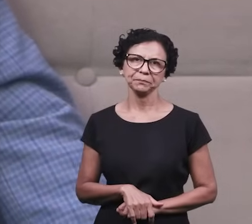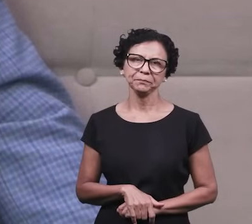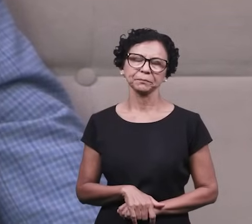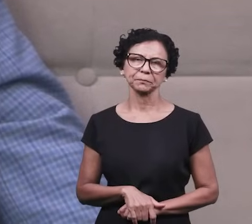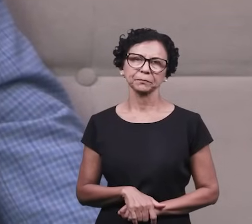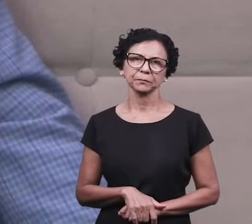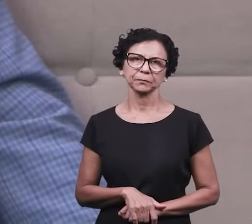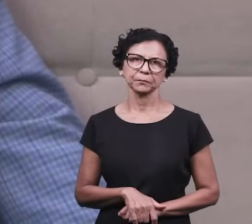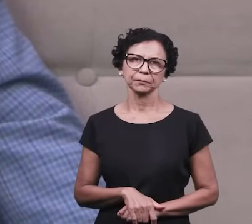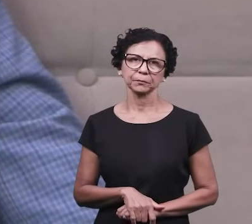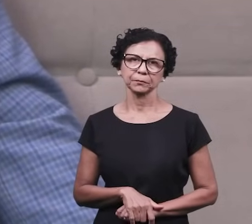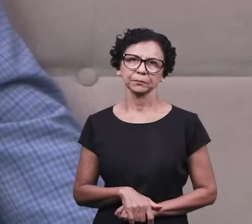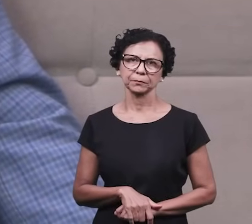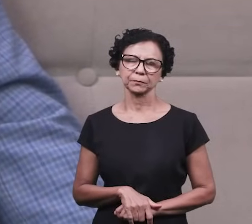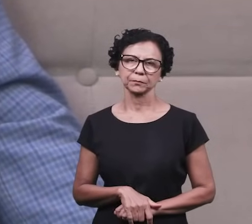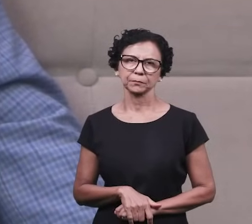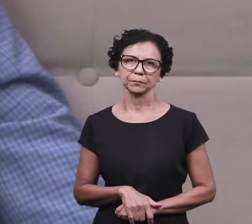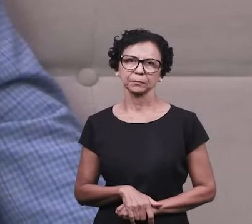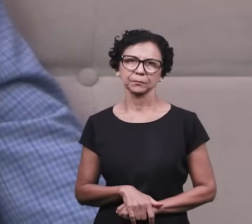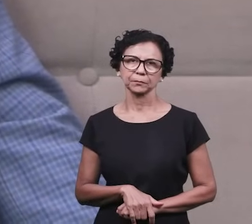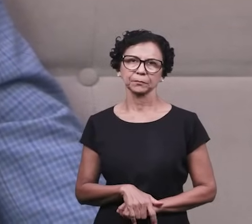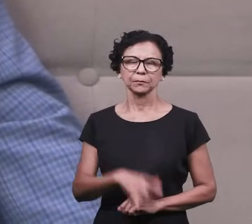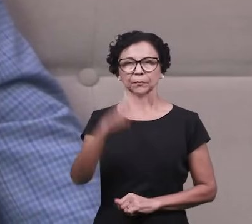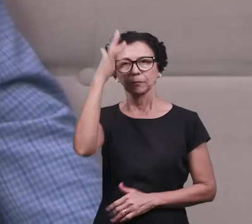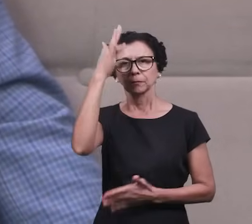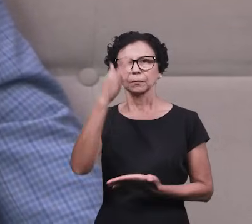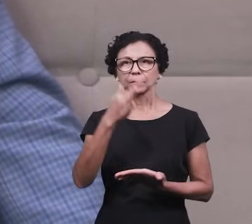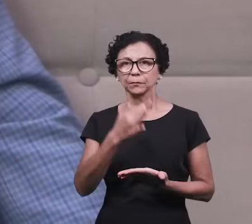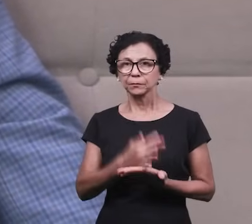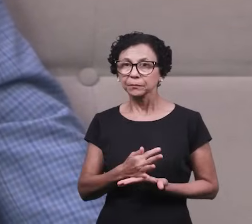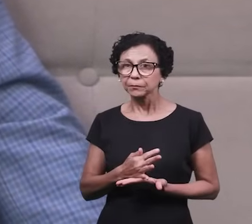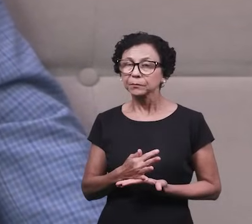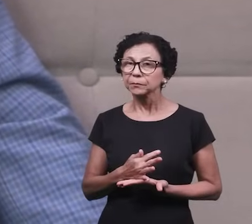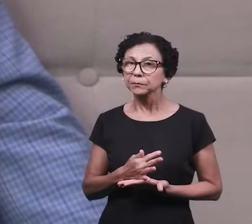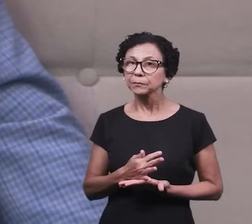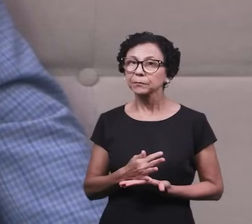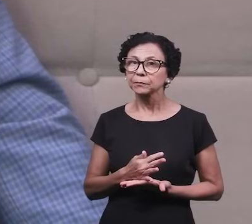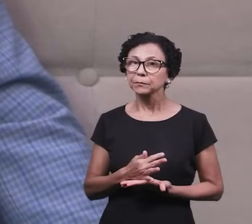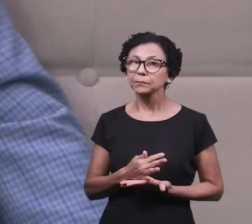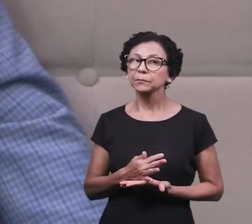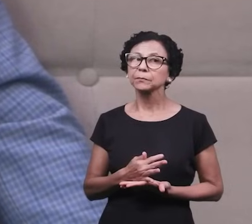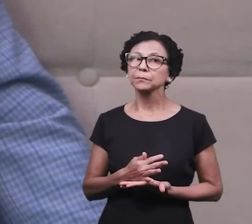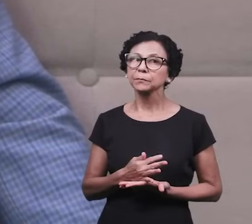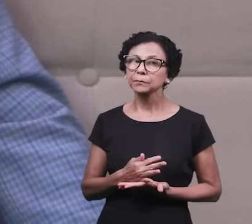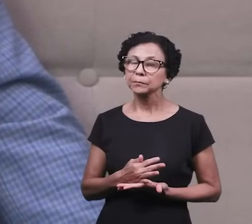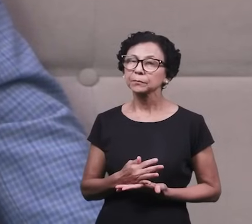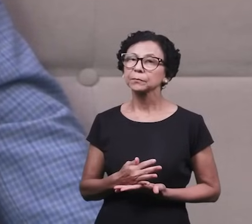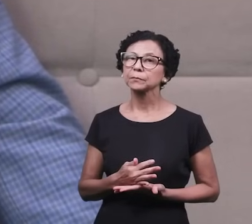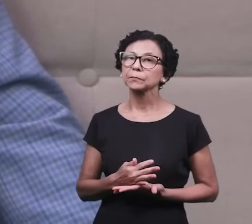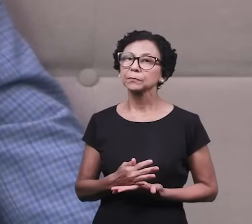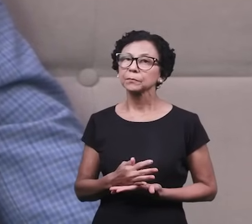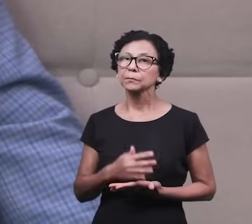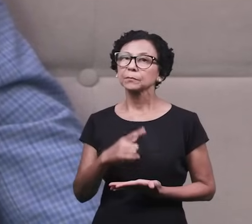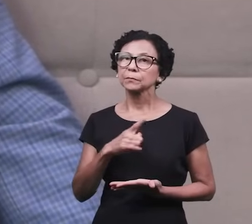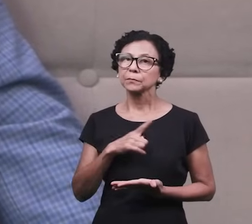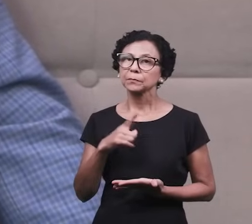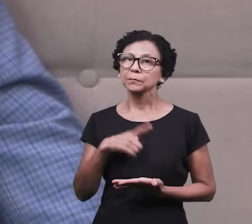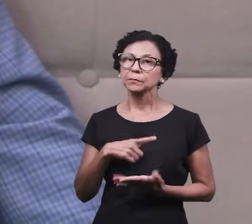fé, sem dúvida, é alvo de constantes batalhas e